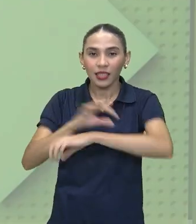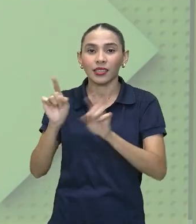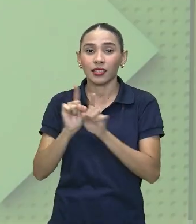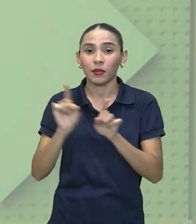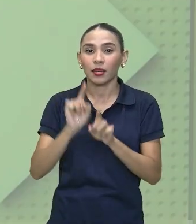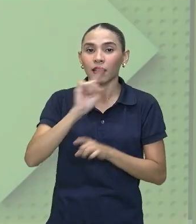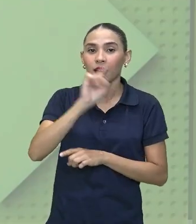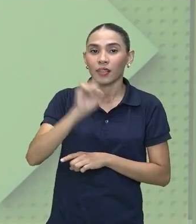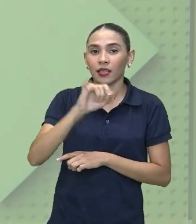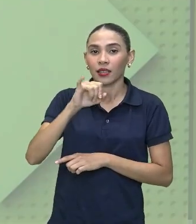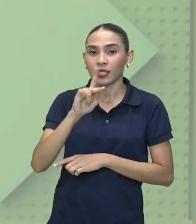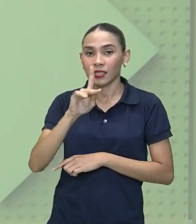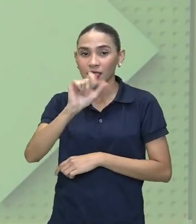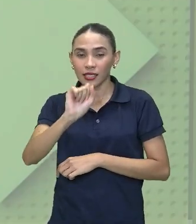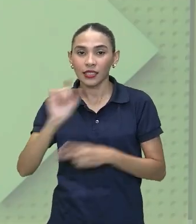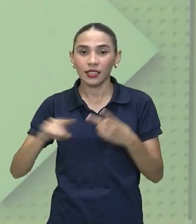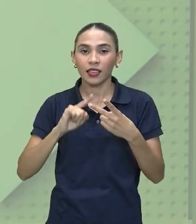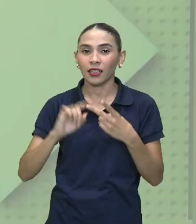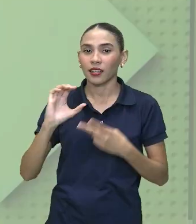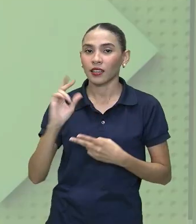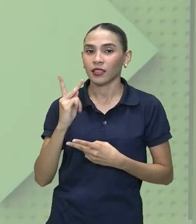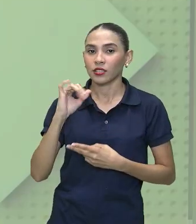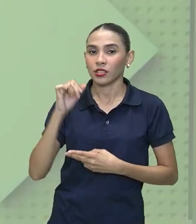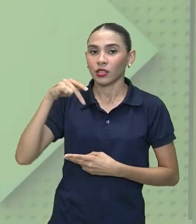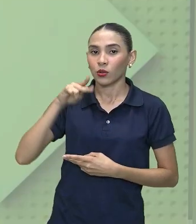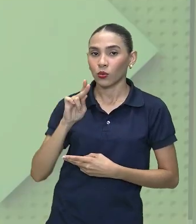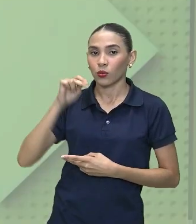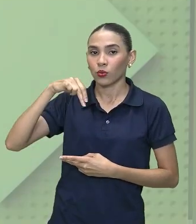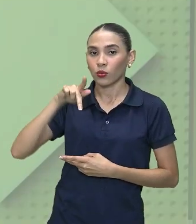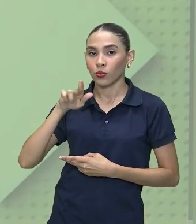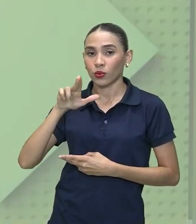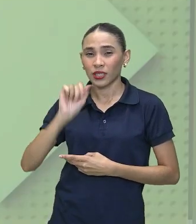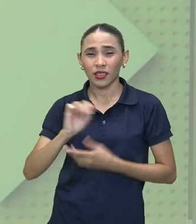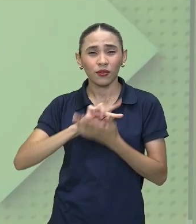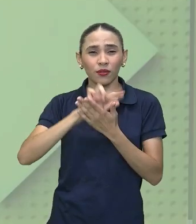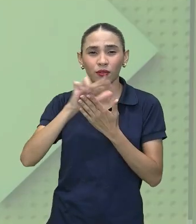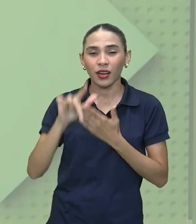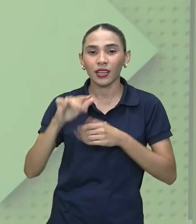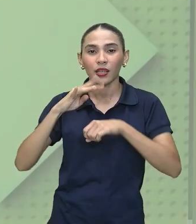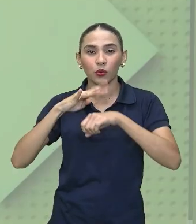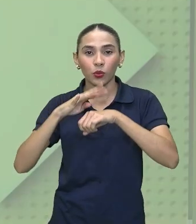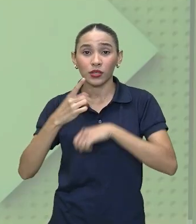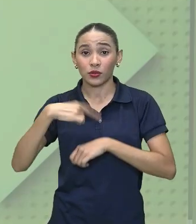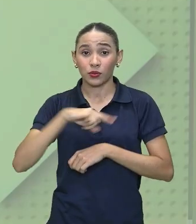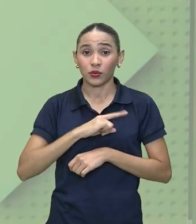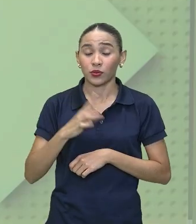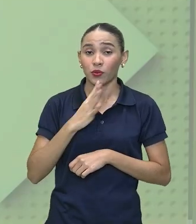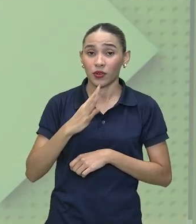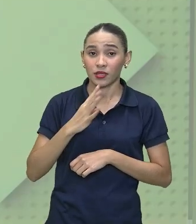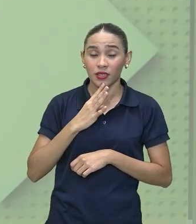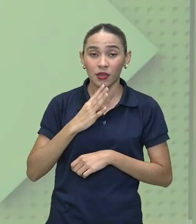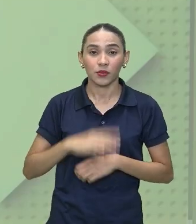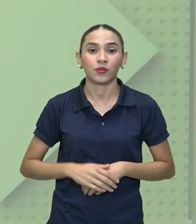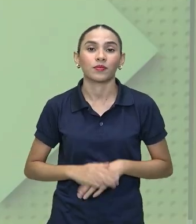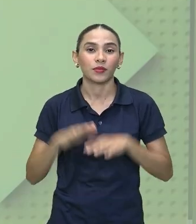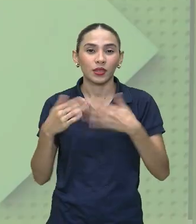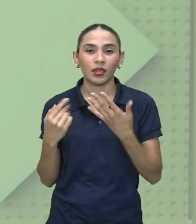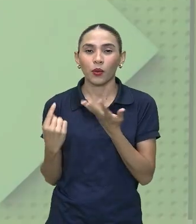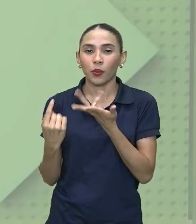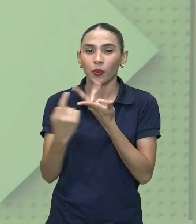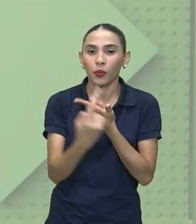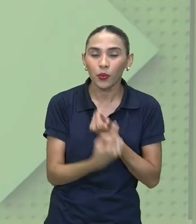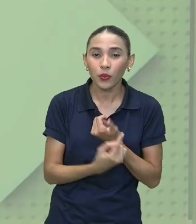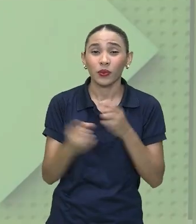de chikungunya. São várias doenças que nós conhecemos, né? E uma delas, que é